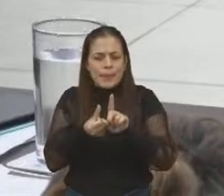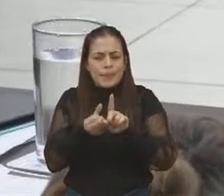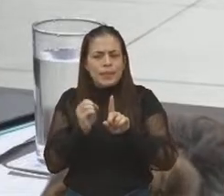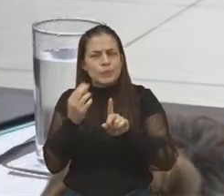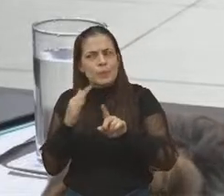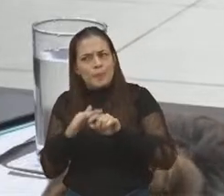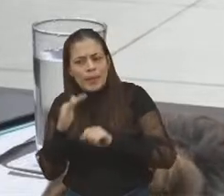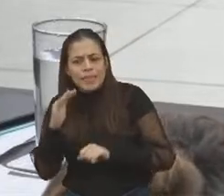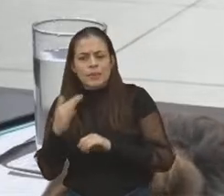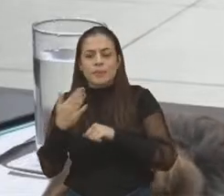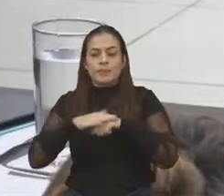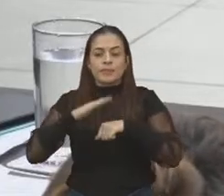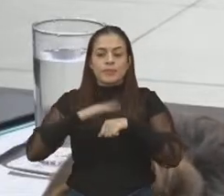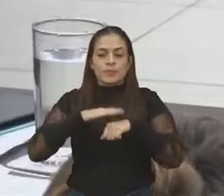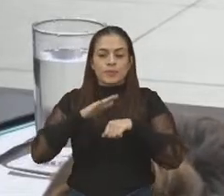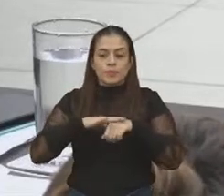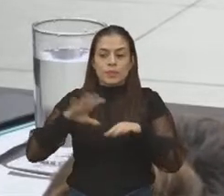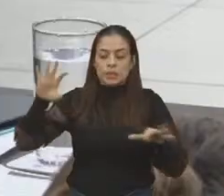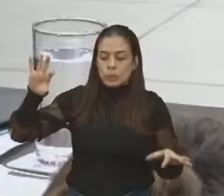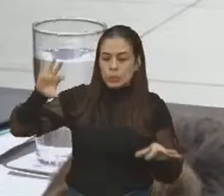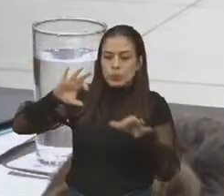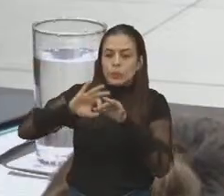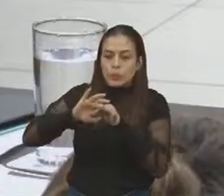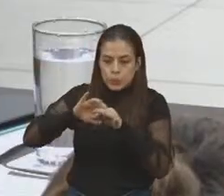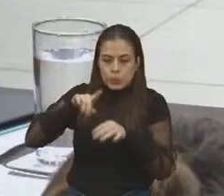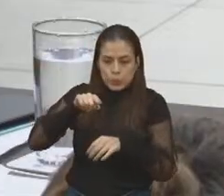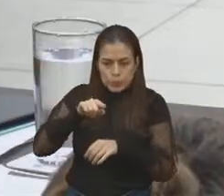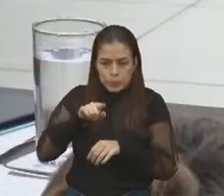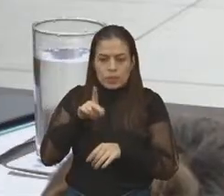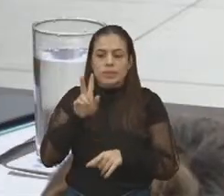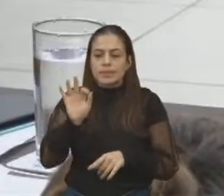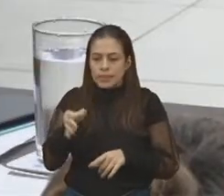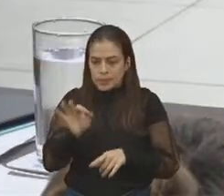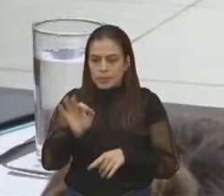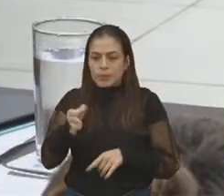para fazer aquela interligação ali, né? Correto.